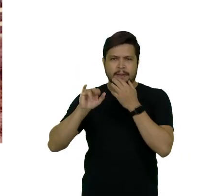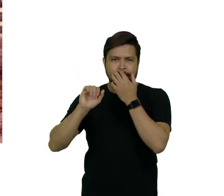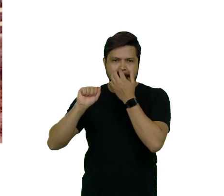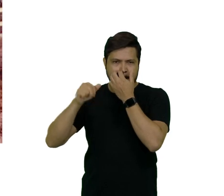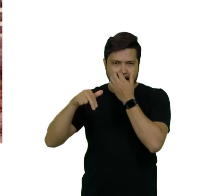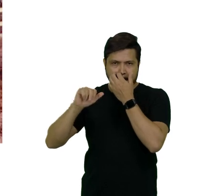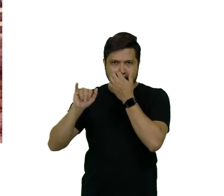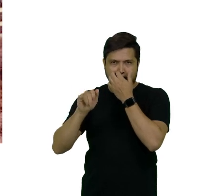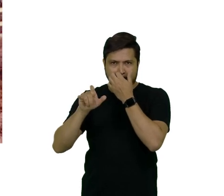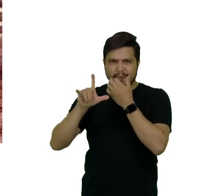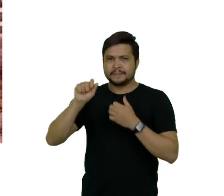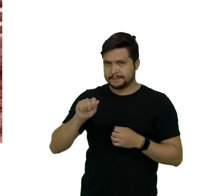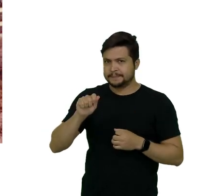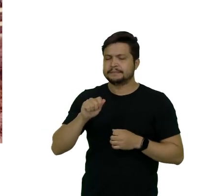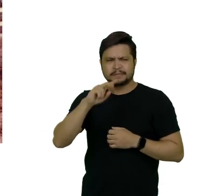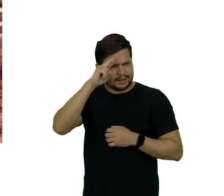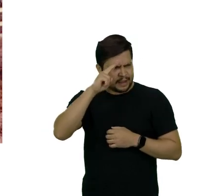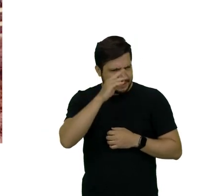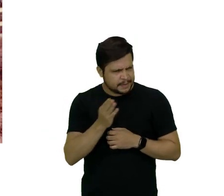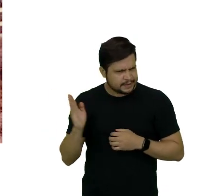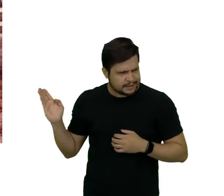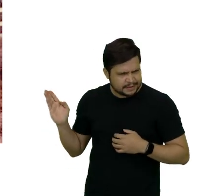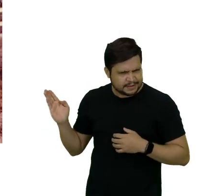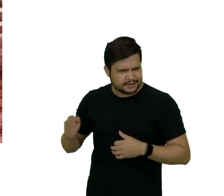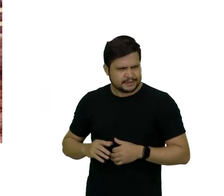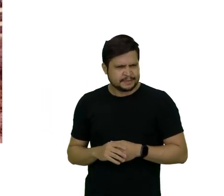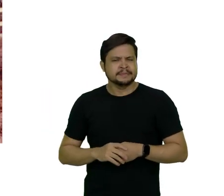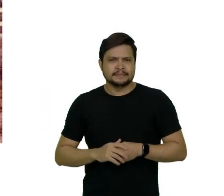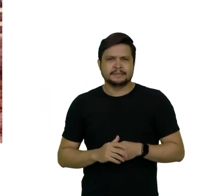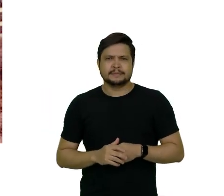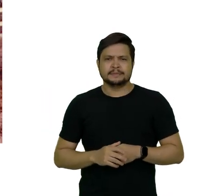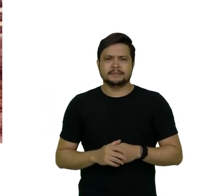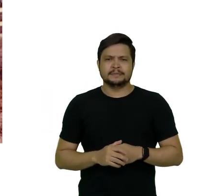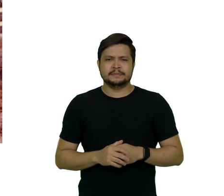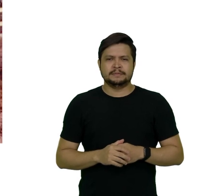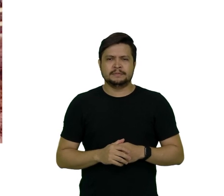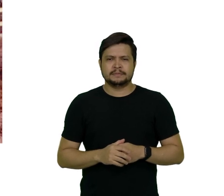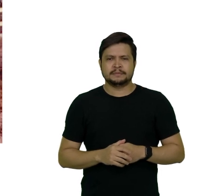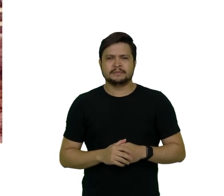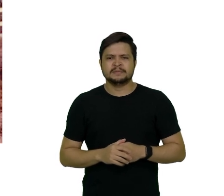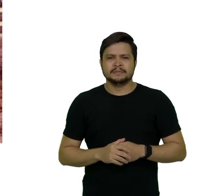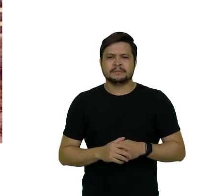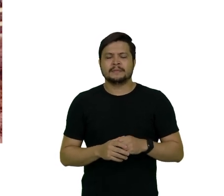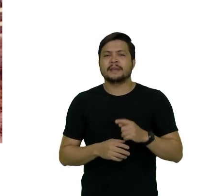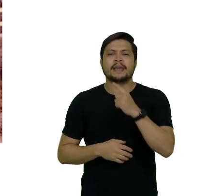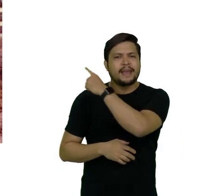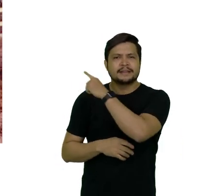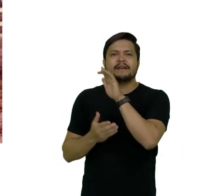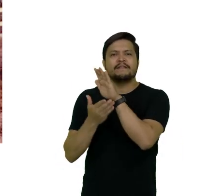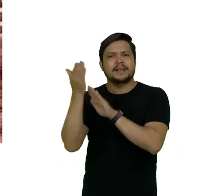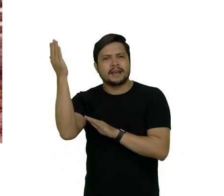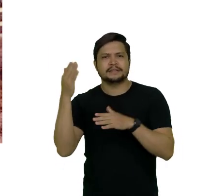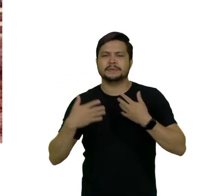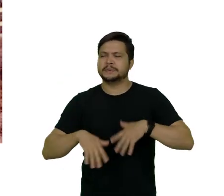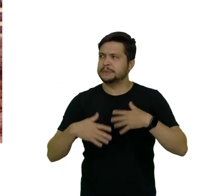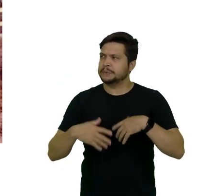professora Mariângela, não sei quem lembra da Mariângela, professora de cavalo, de equidicultura. Foi